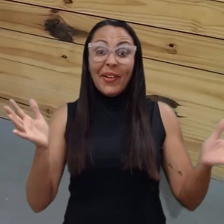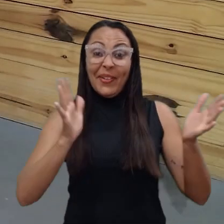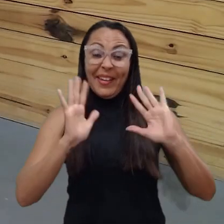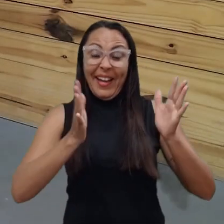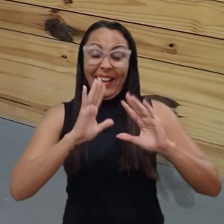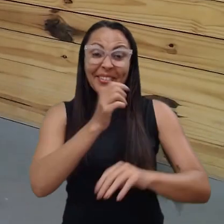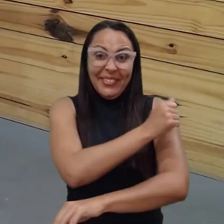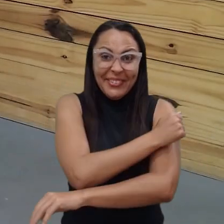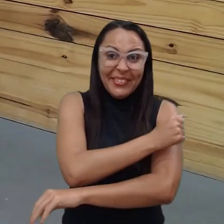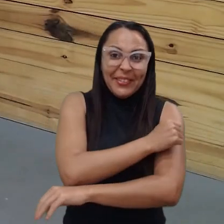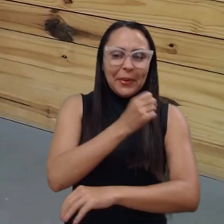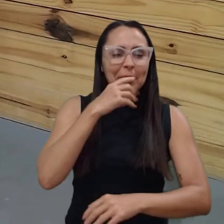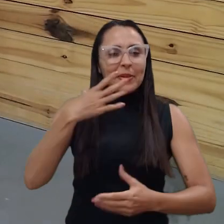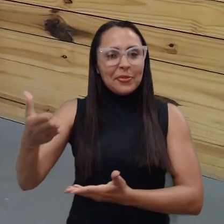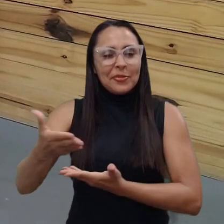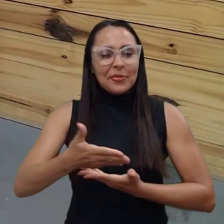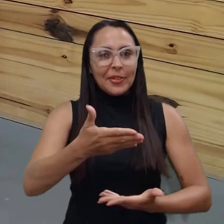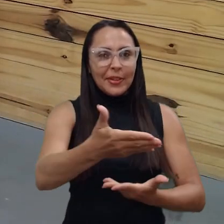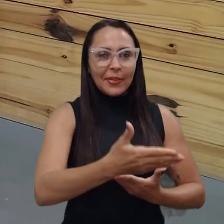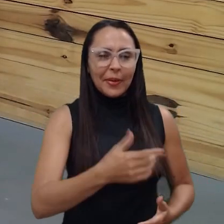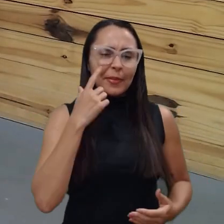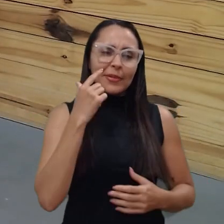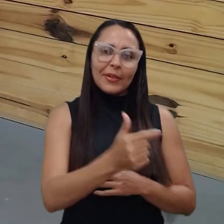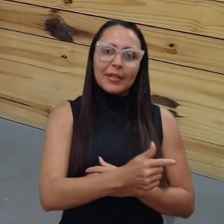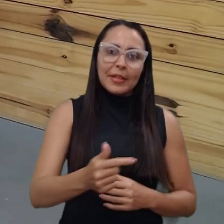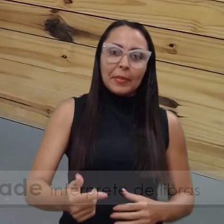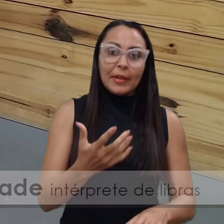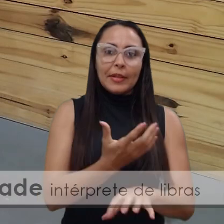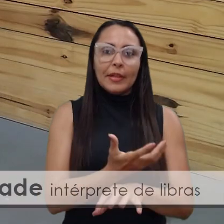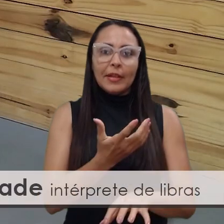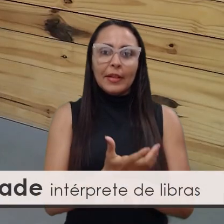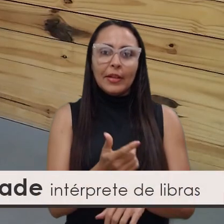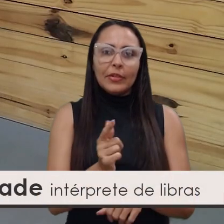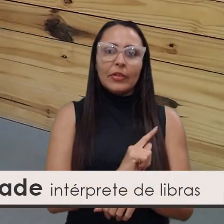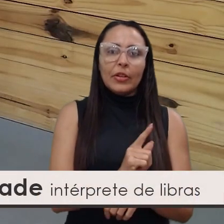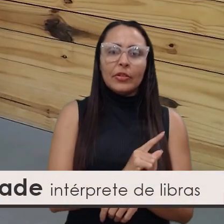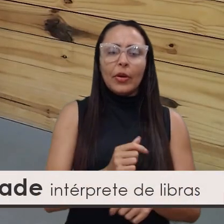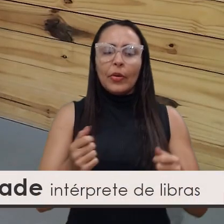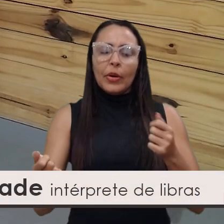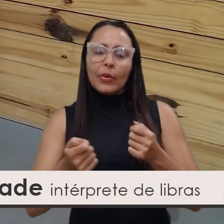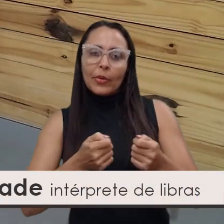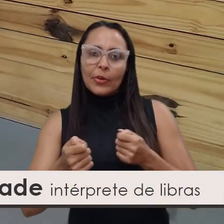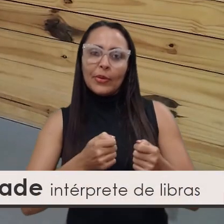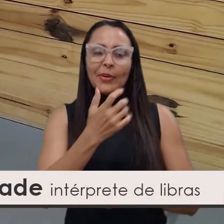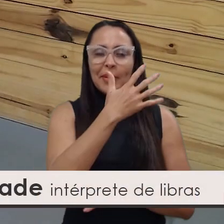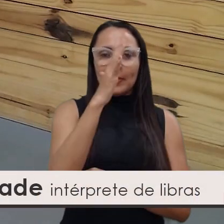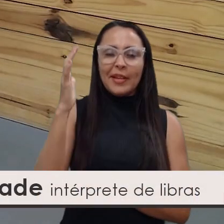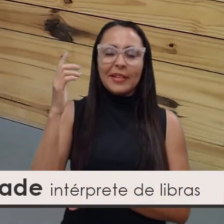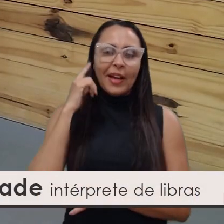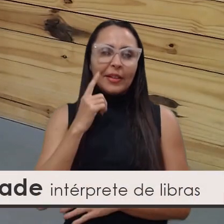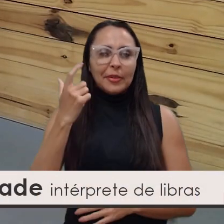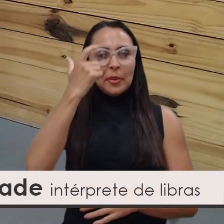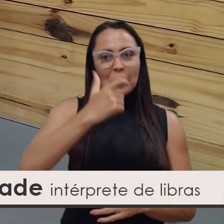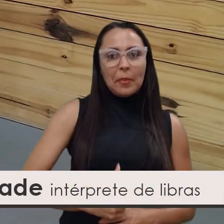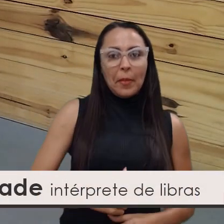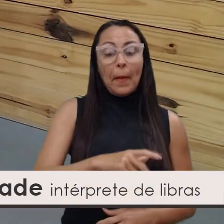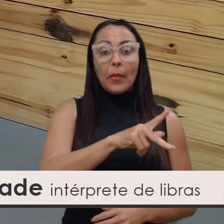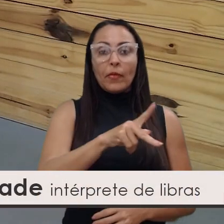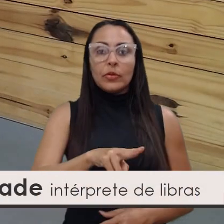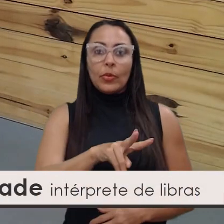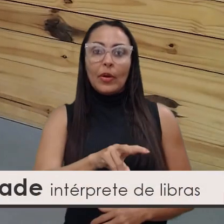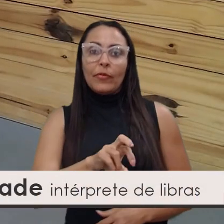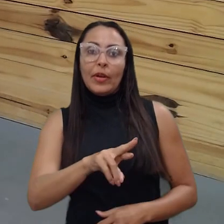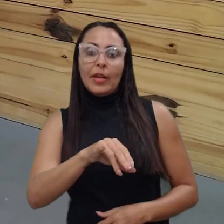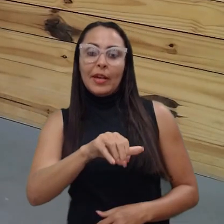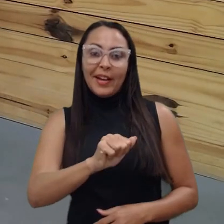Olá, estudante! Seja bem-vindo a mais uma semana da disciplina de Gestão e Controle Ambiental. Do lado de cá, professora Vera